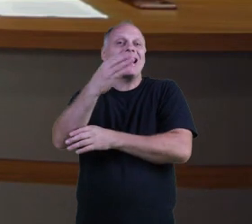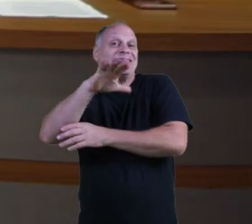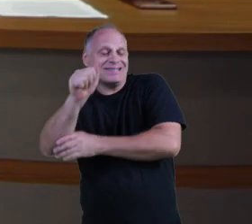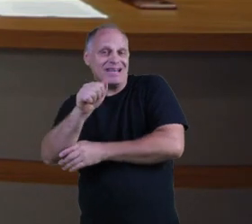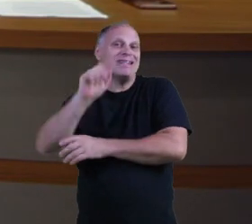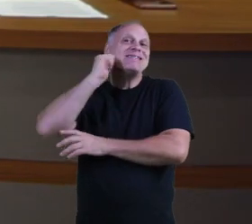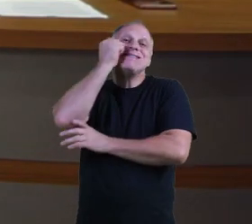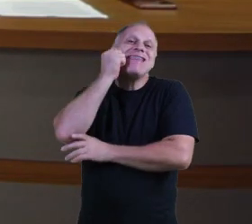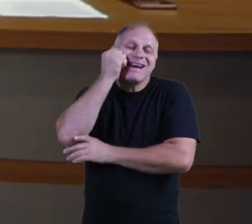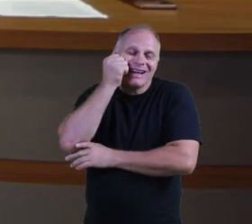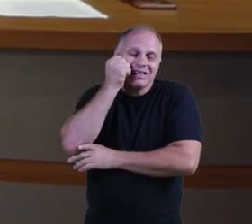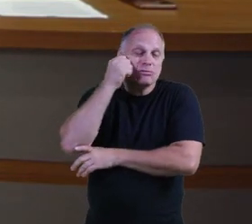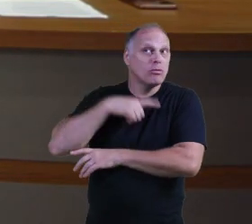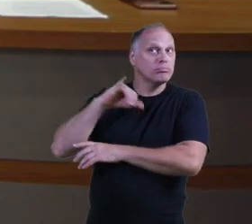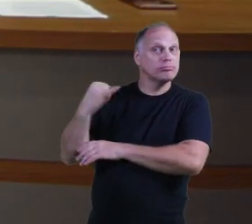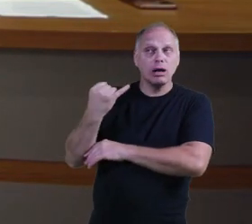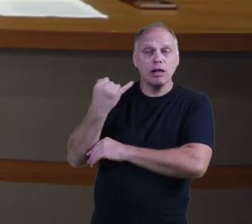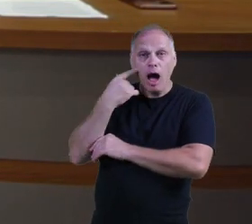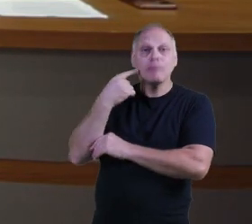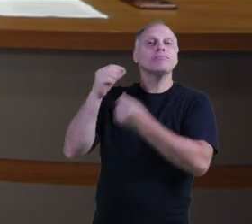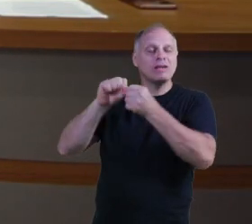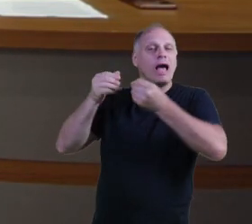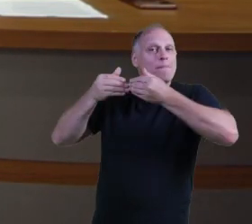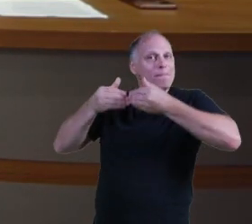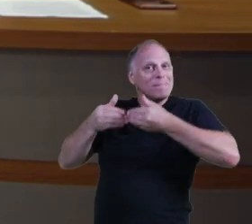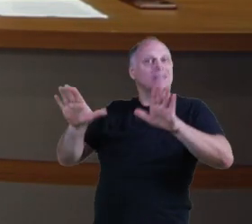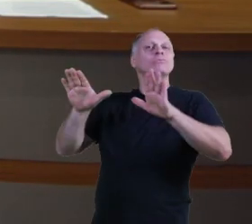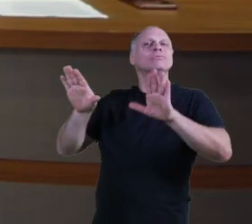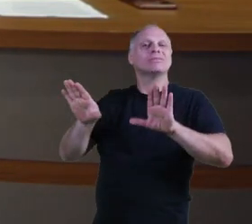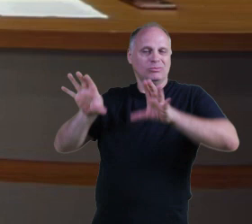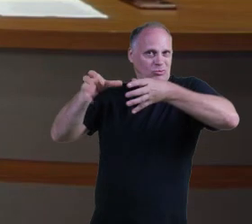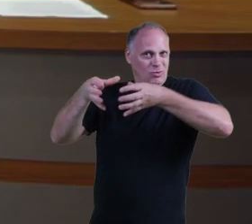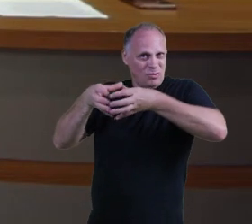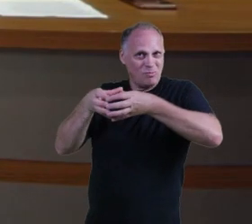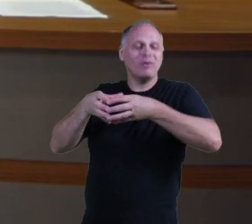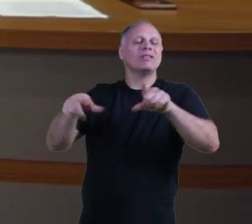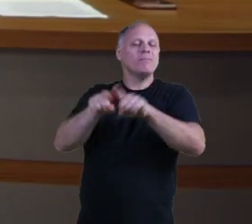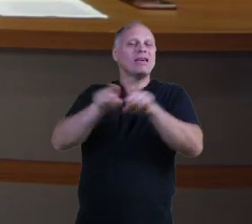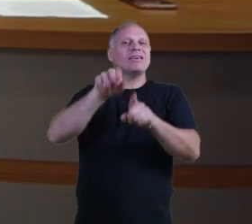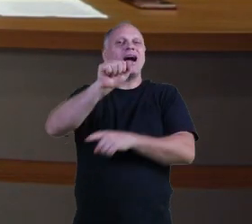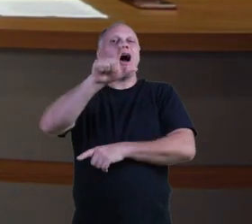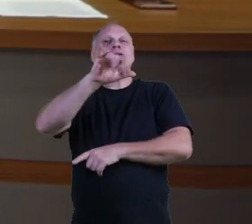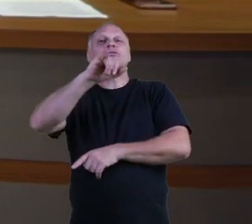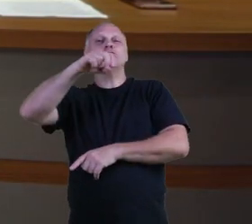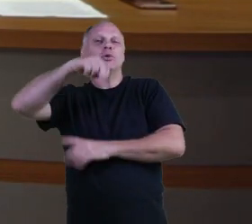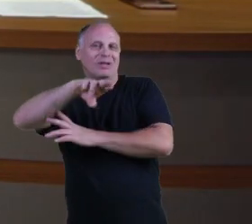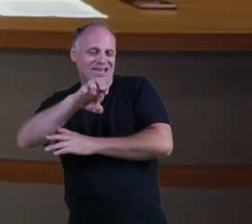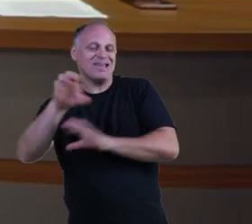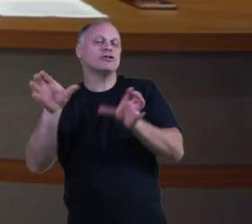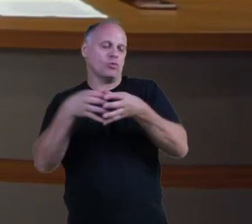E nos auges, assim, quando surgiu o Raça Negra, a gente teve o privilégio de